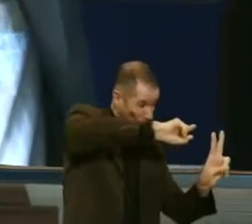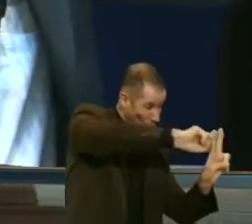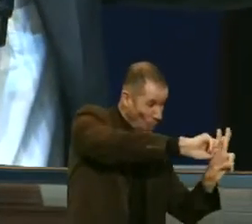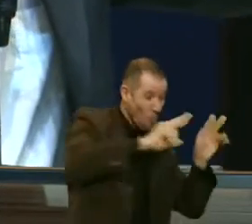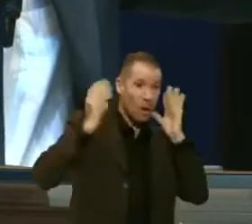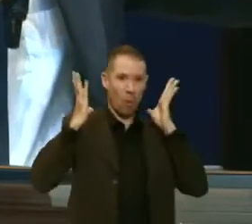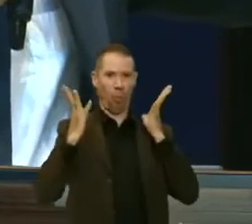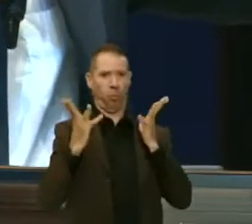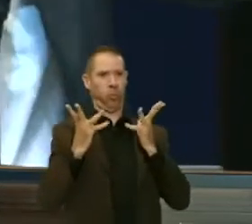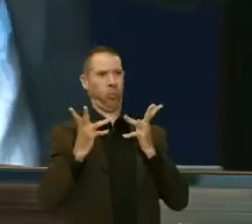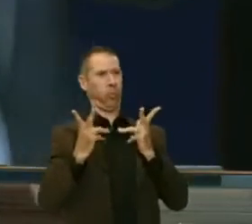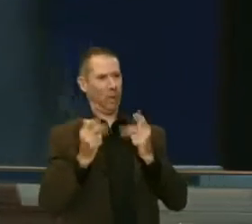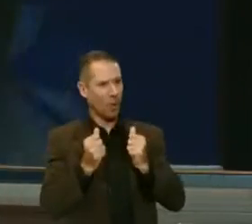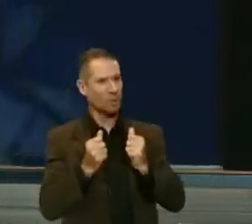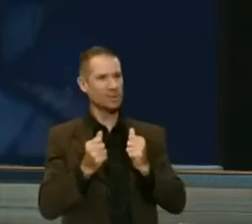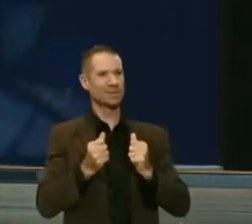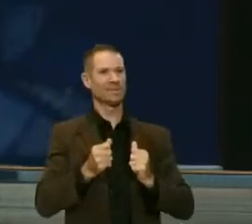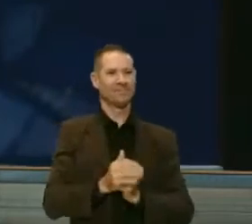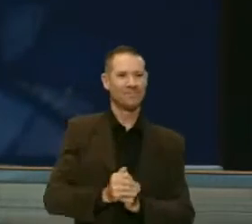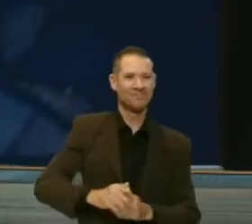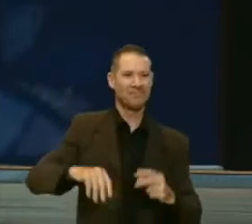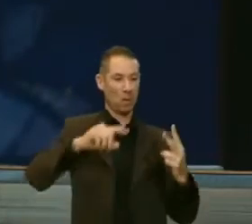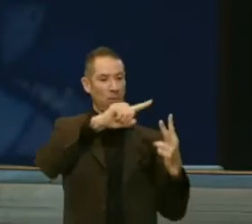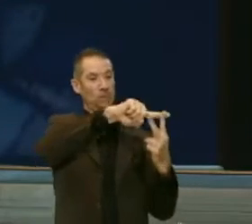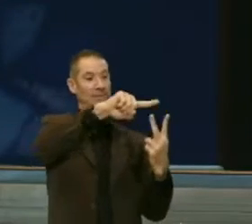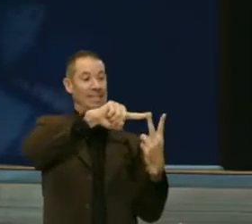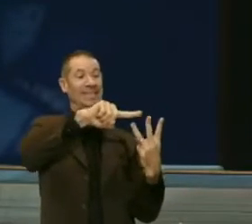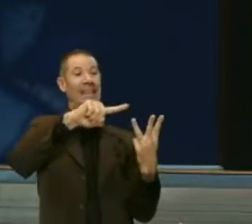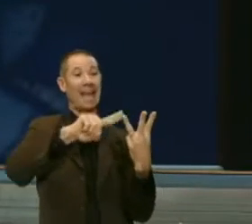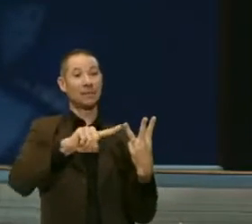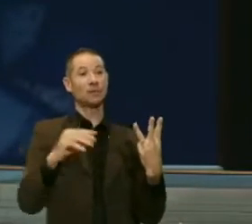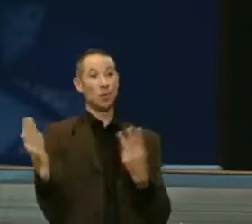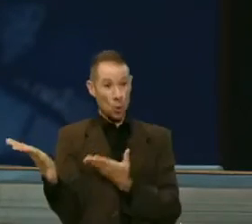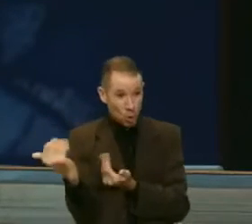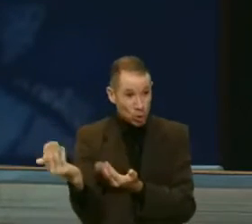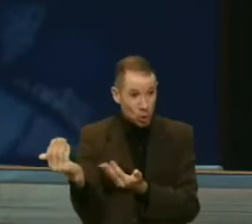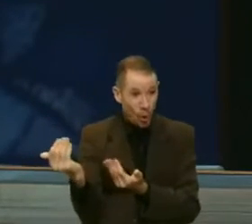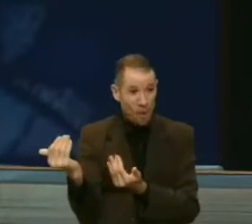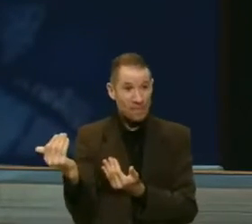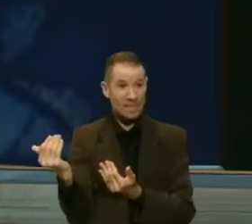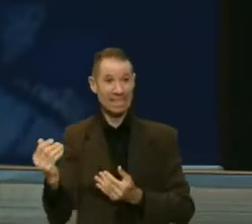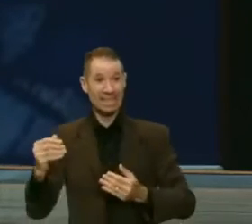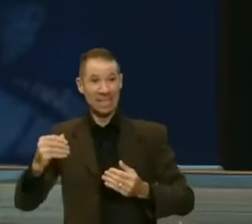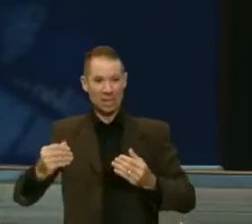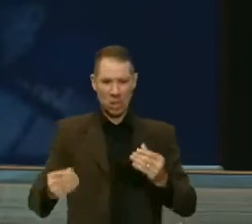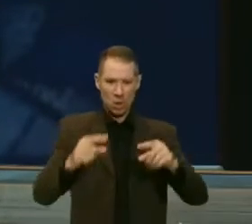Você pode imaginar Sadraque, Mesaque e Abidnego andando na fornalha.